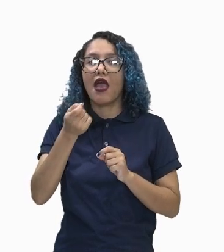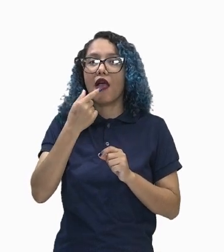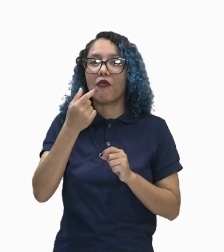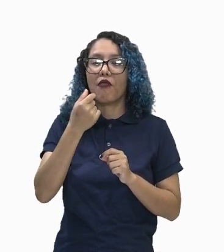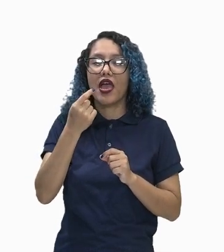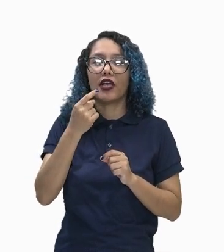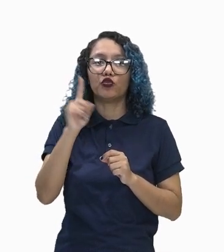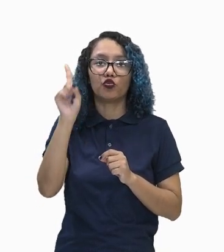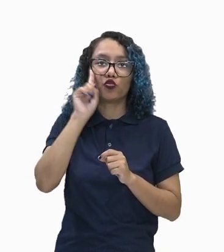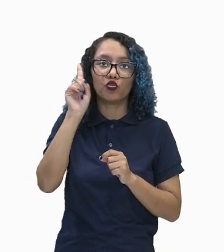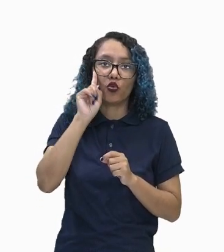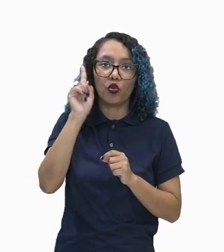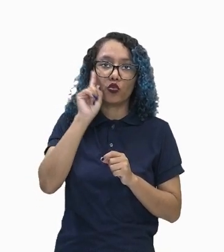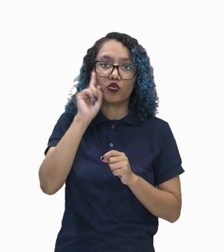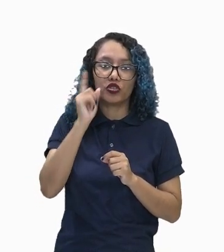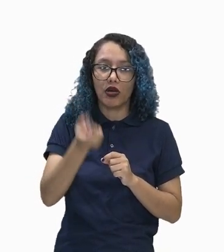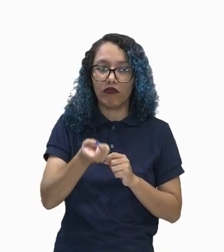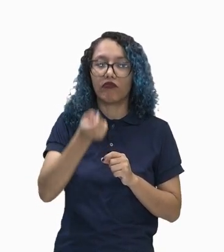de medicamentos